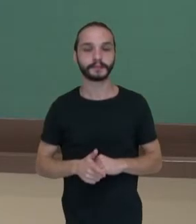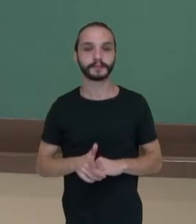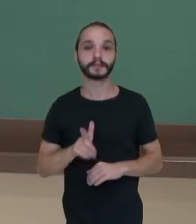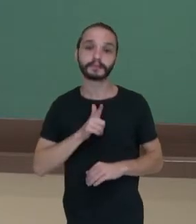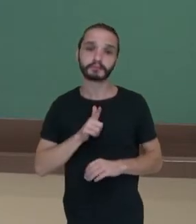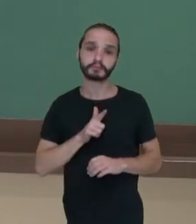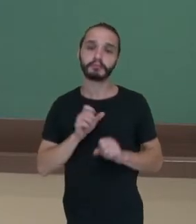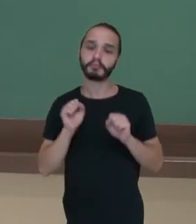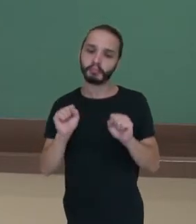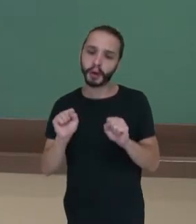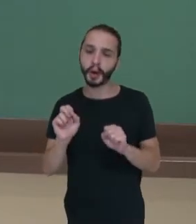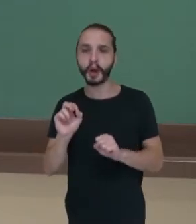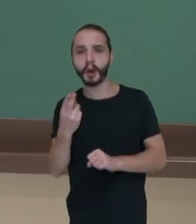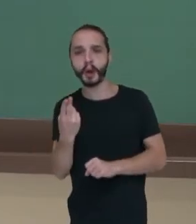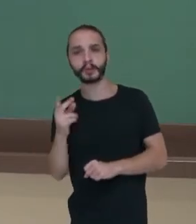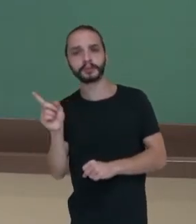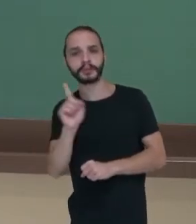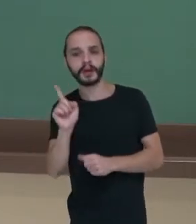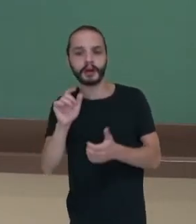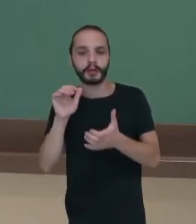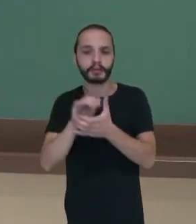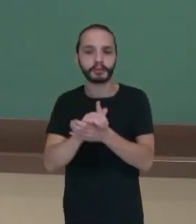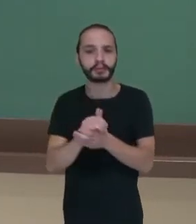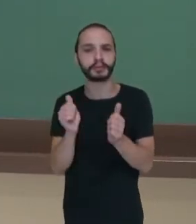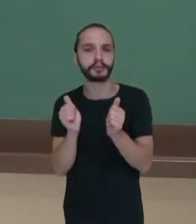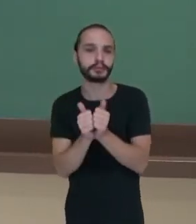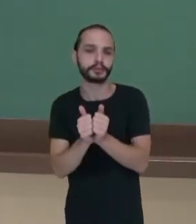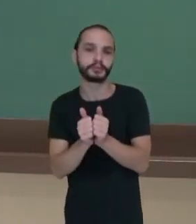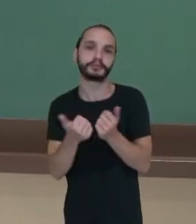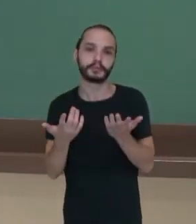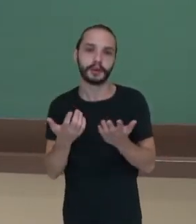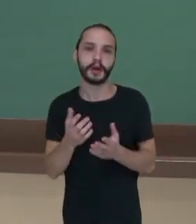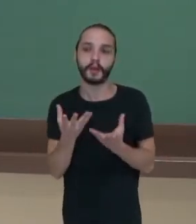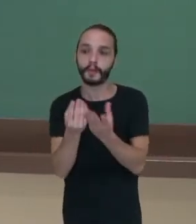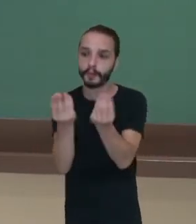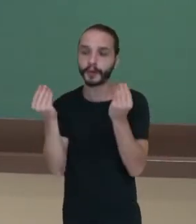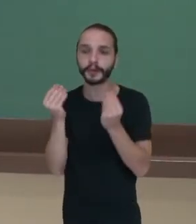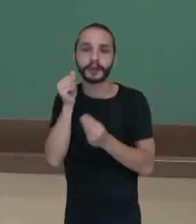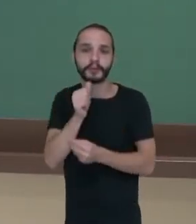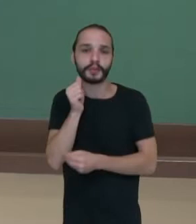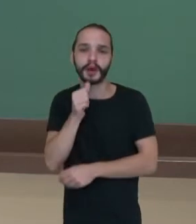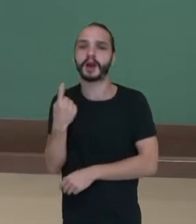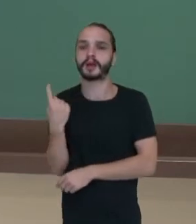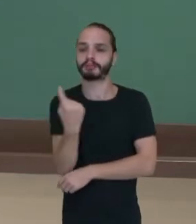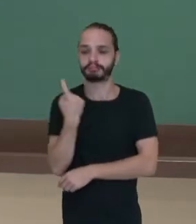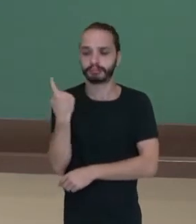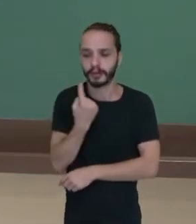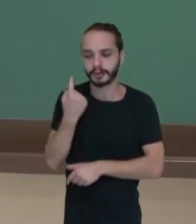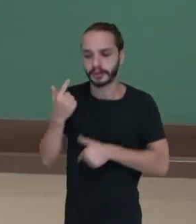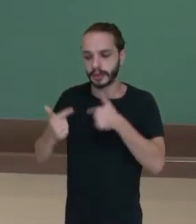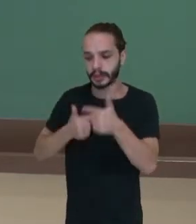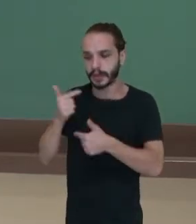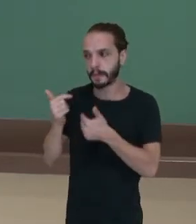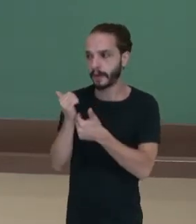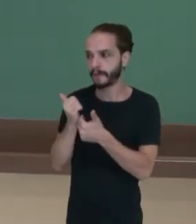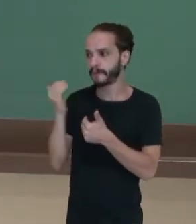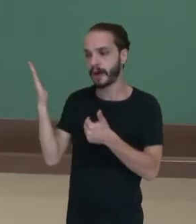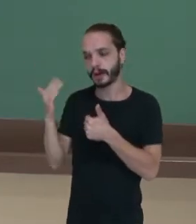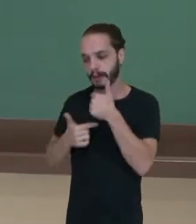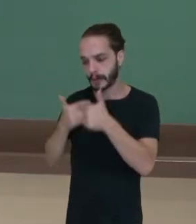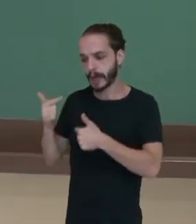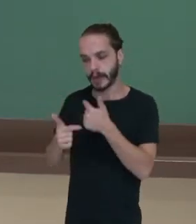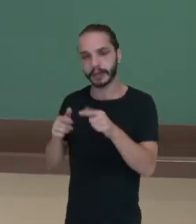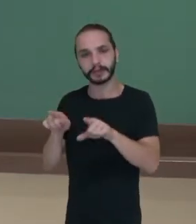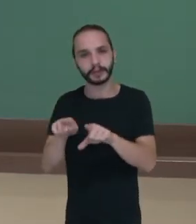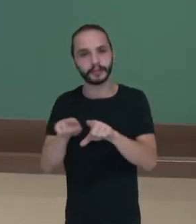um cônjuge, né, no domicílio. Então, muitas vezes as mulheres são sozinhas, trabalham fora e